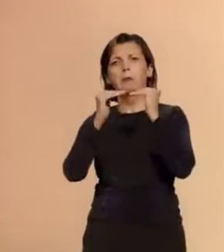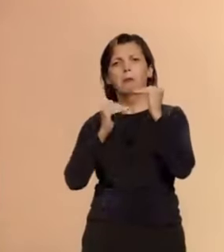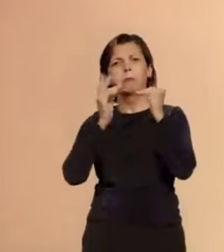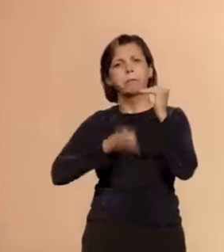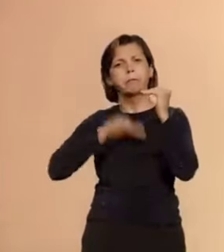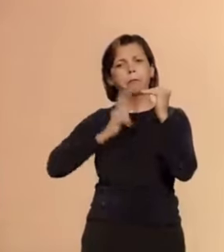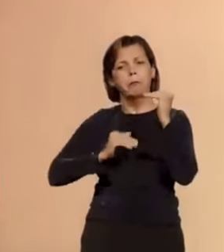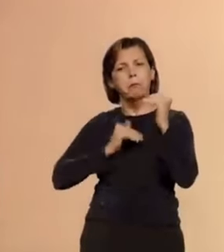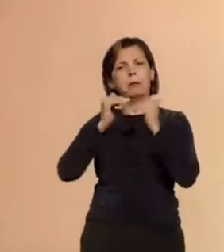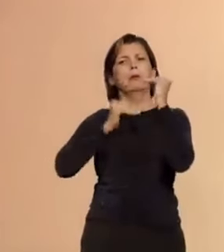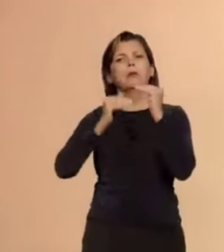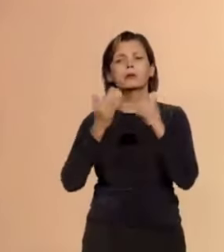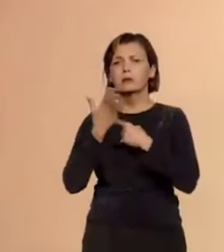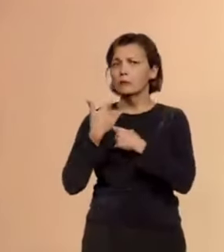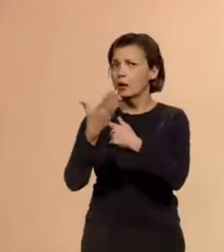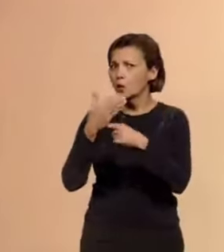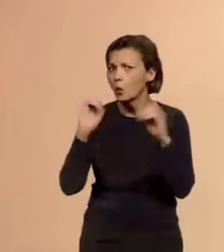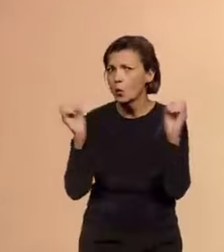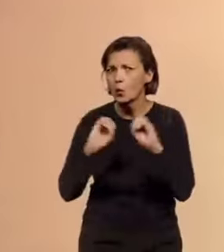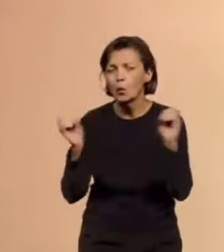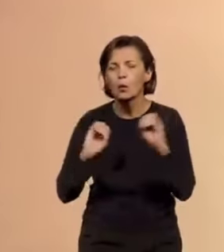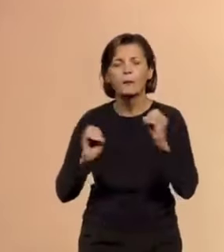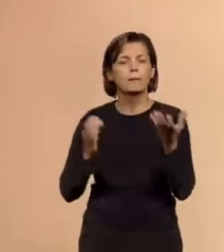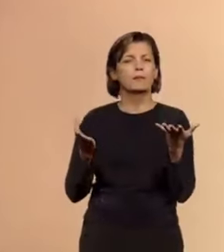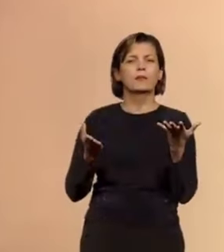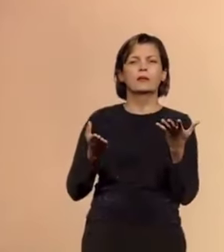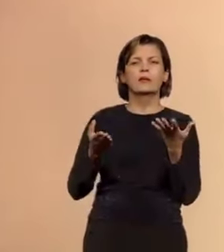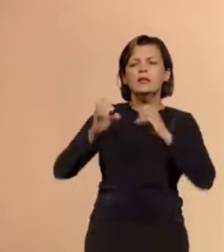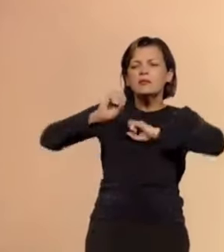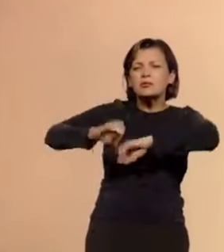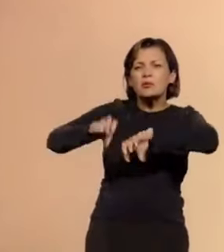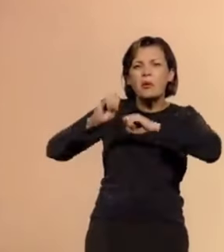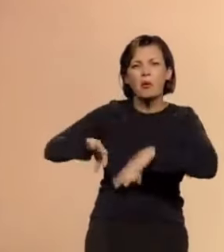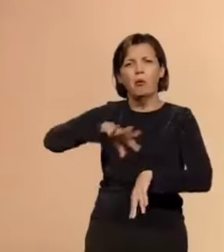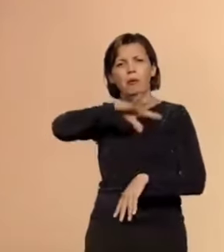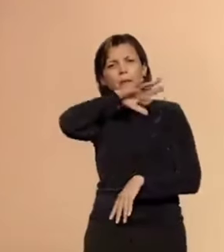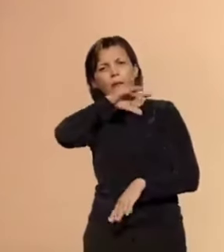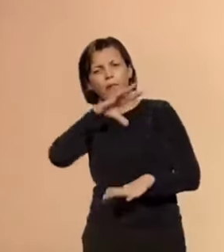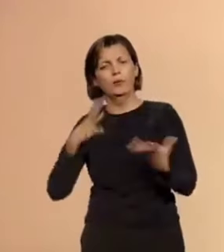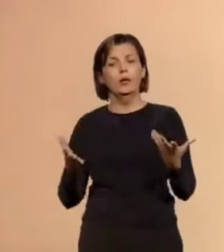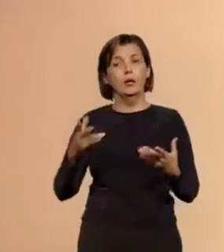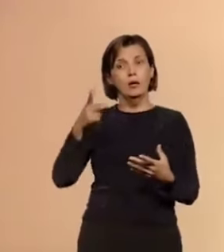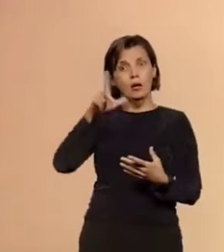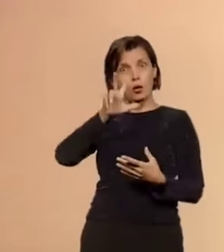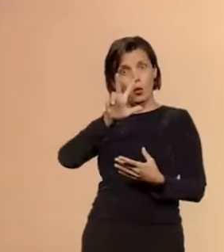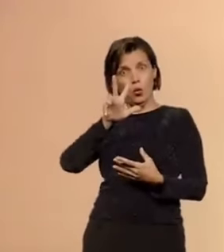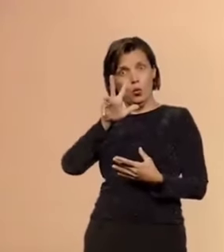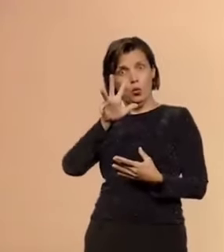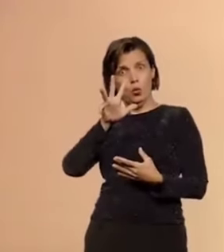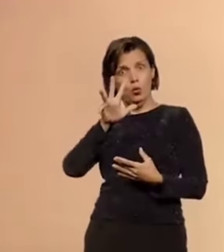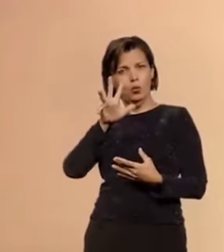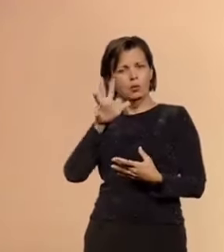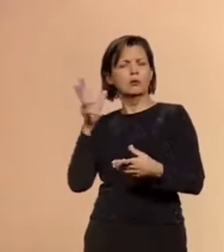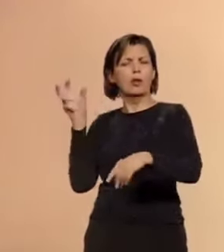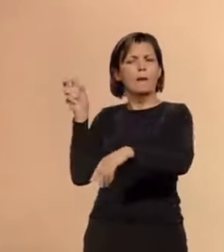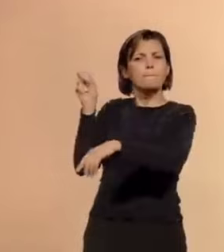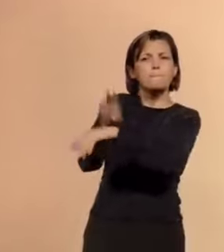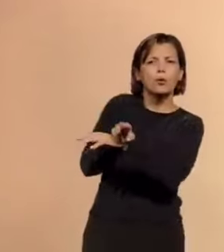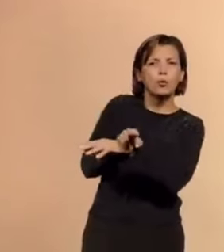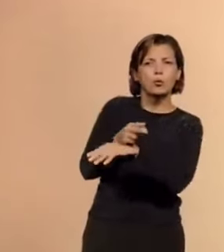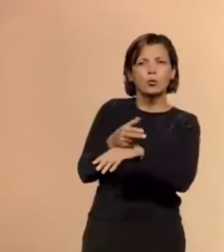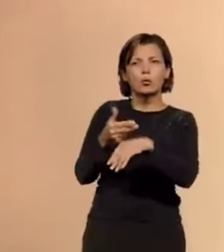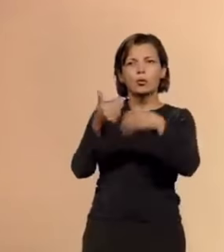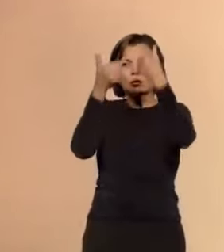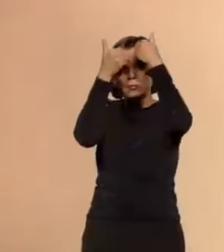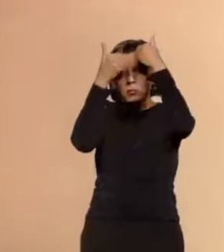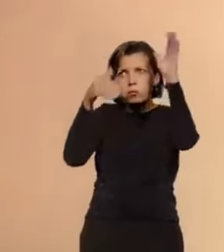desenvolviam um país que não criava a tecnologia um país que não educava então vem o governo Lula já lá